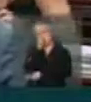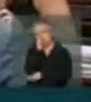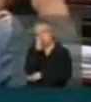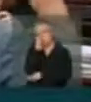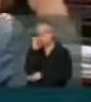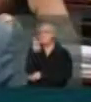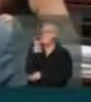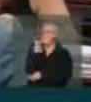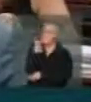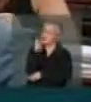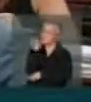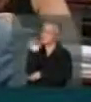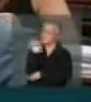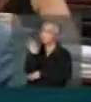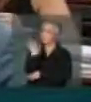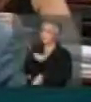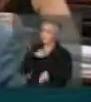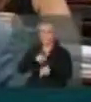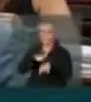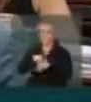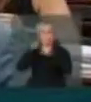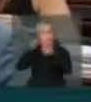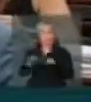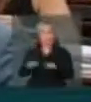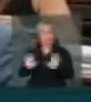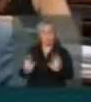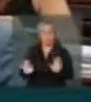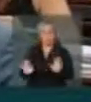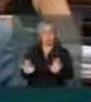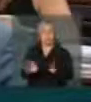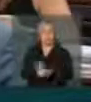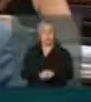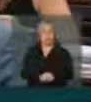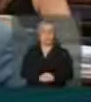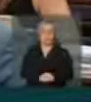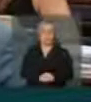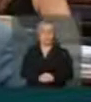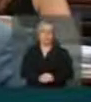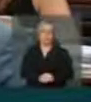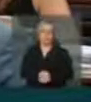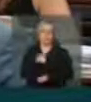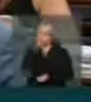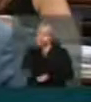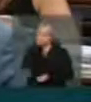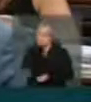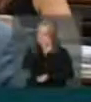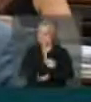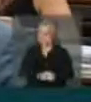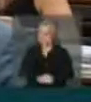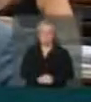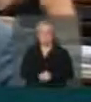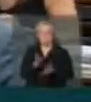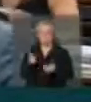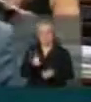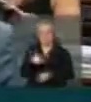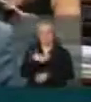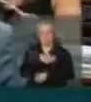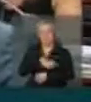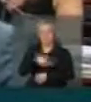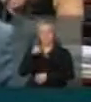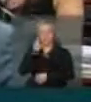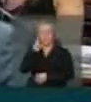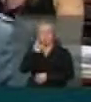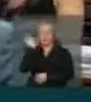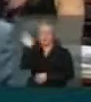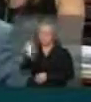ouvir. Então vou marcar o horário, saio, volto no meu horário, porque fica difícil. Agora eu fico feliz de ver o deputado Marco.